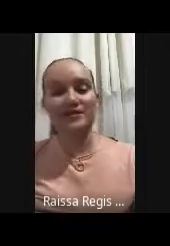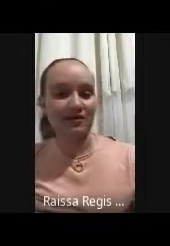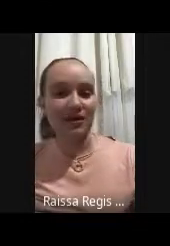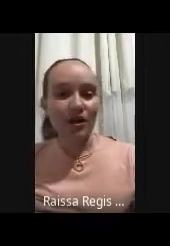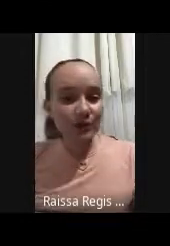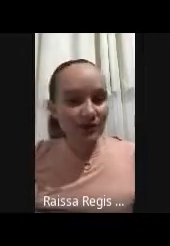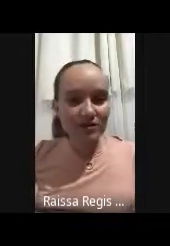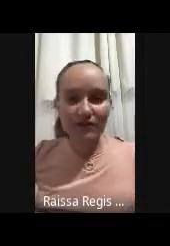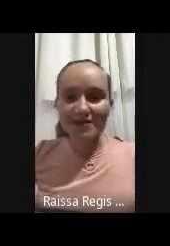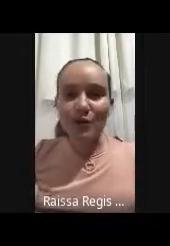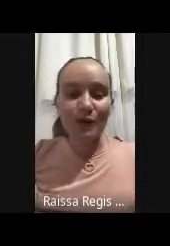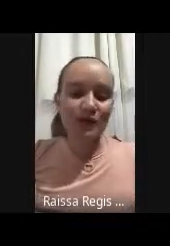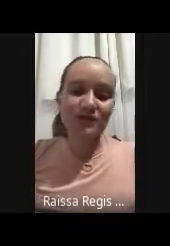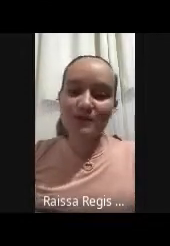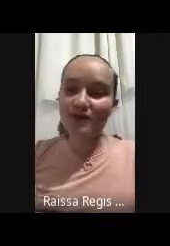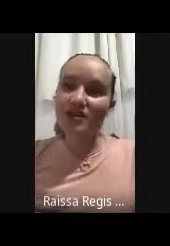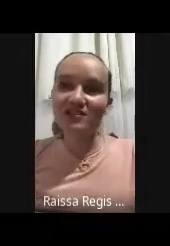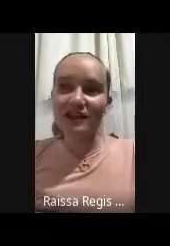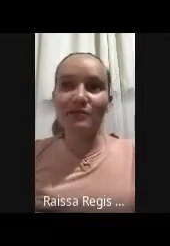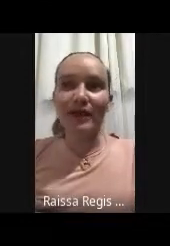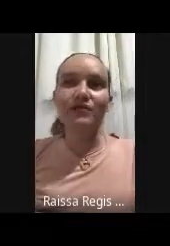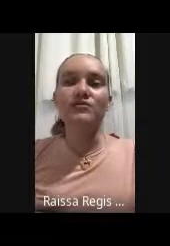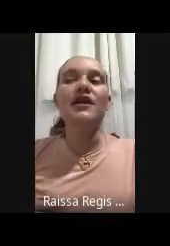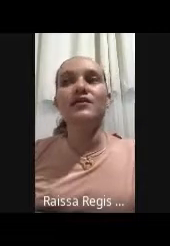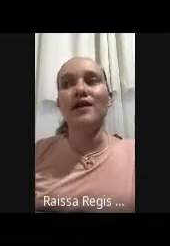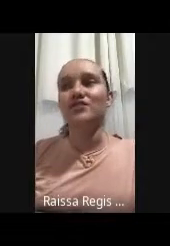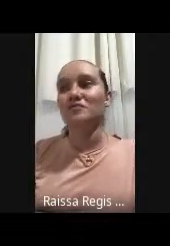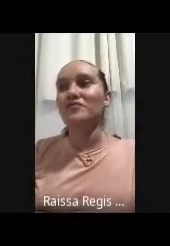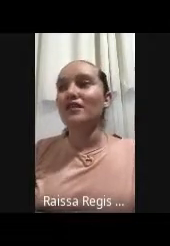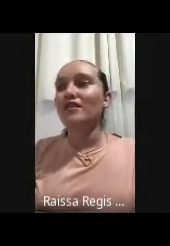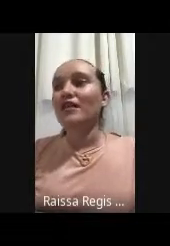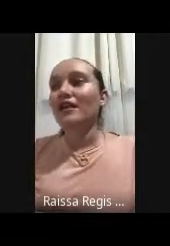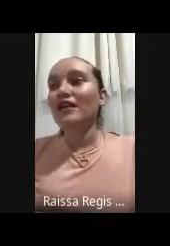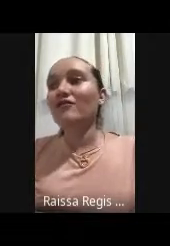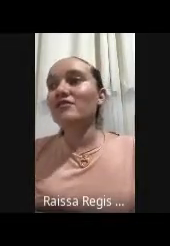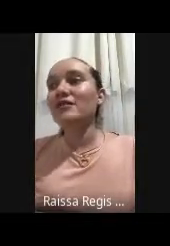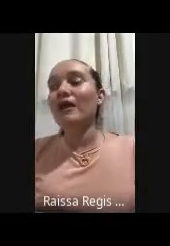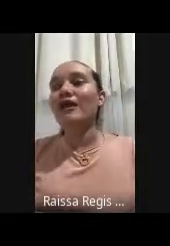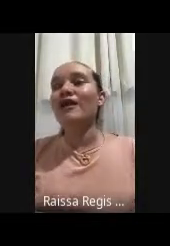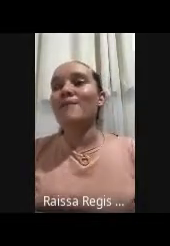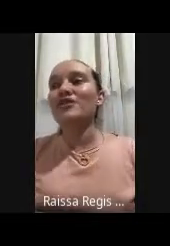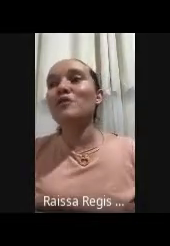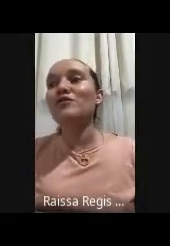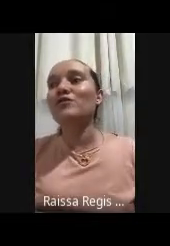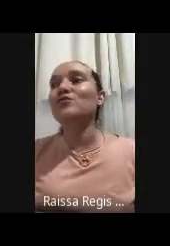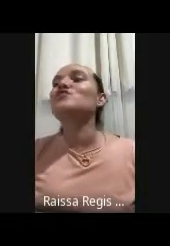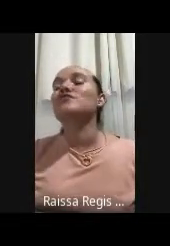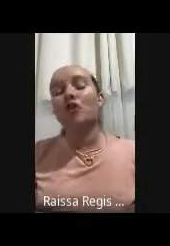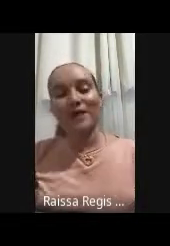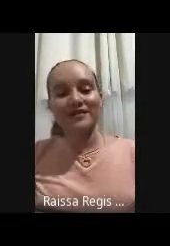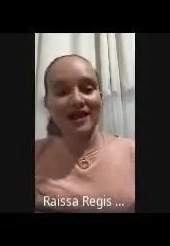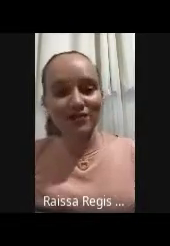humor, etc. Tudo que você faz com português, você pode registrar também no sign write. E você também, a partir do momento que os